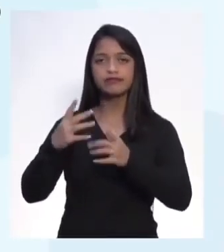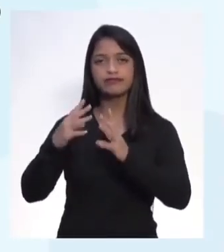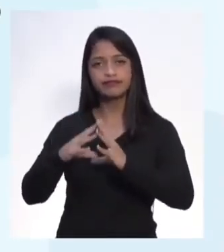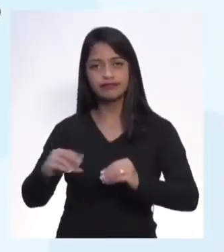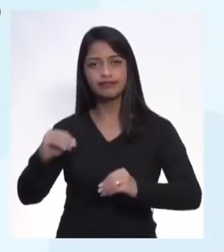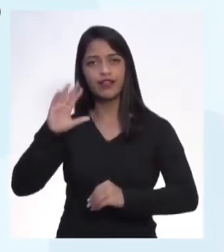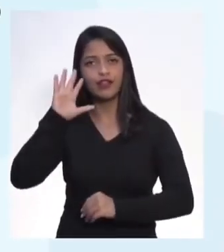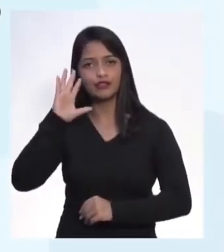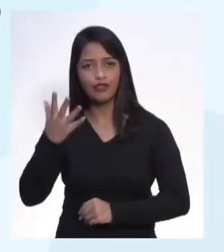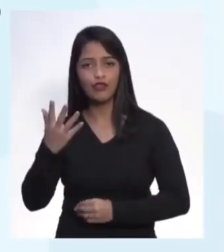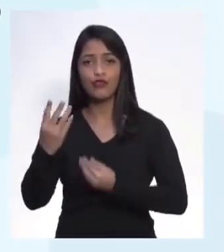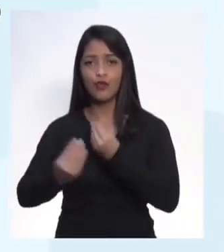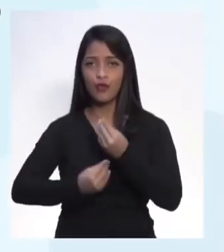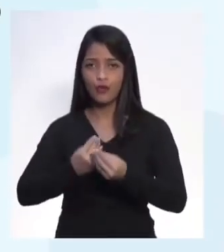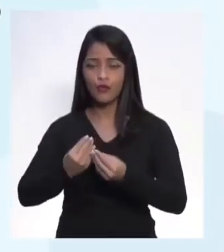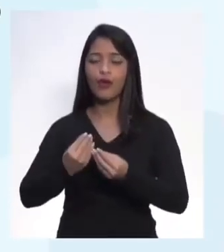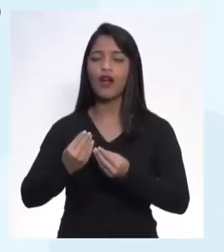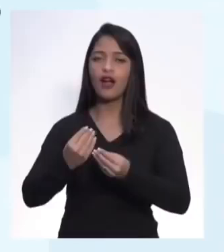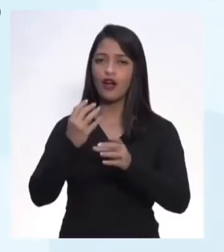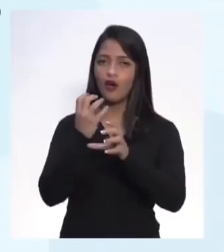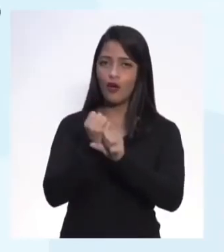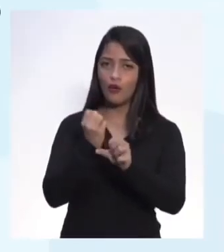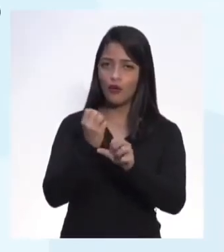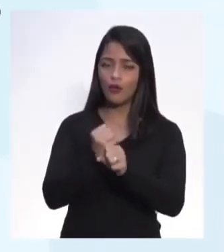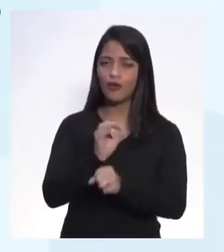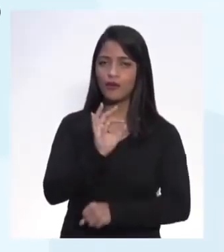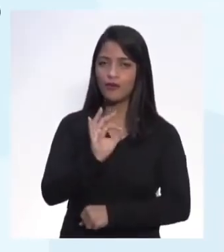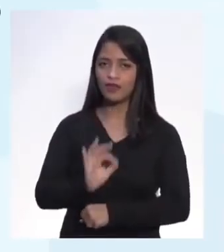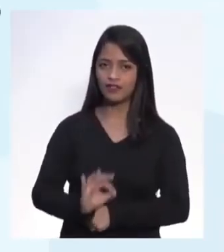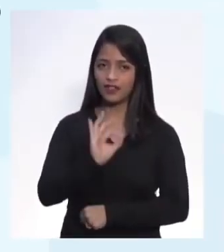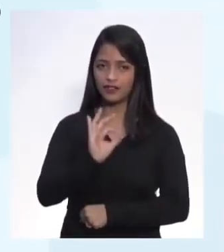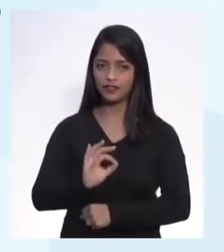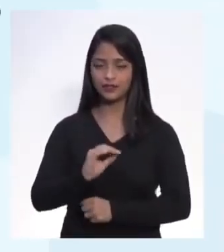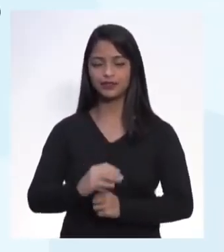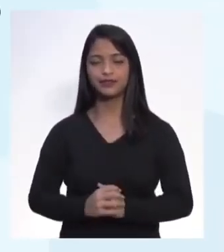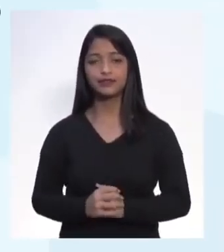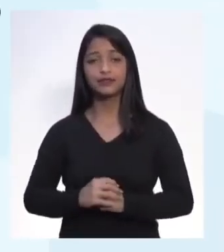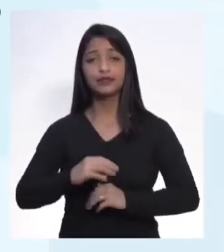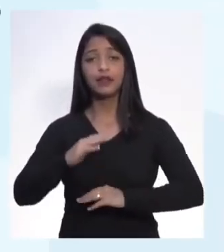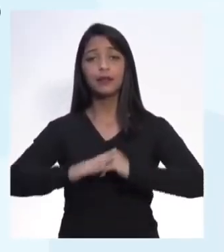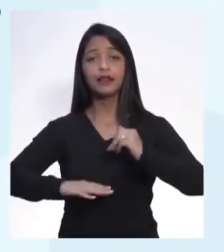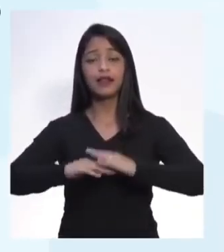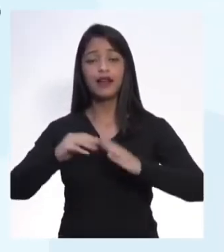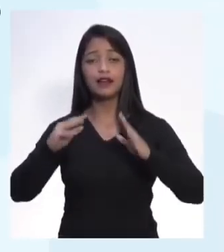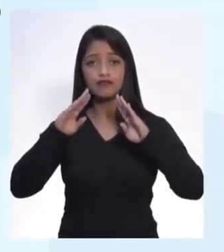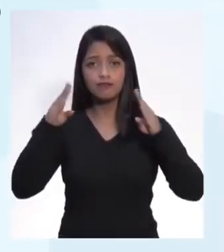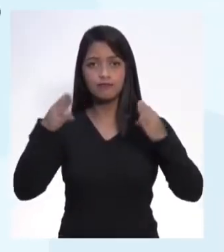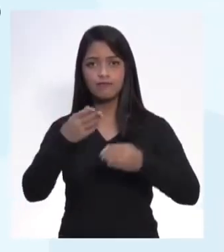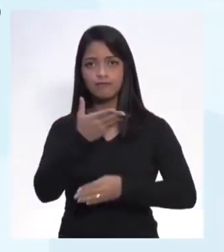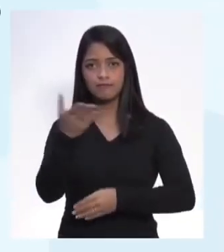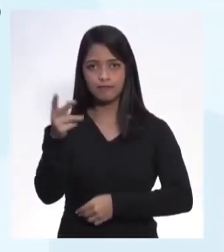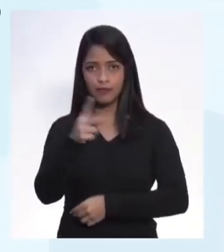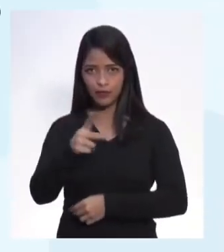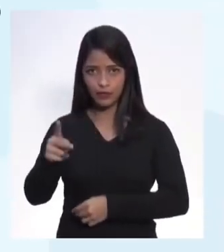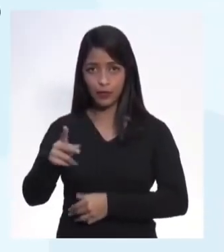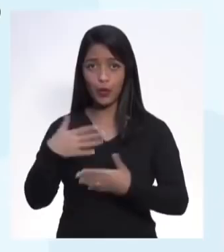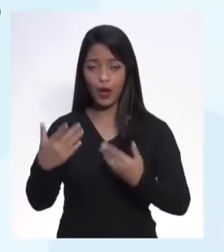problema envolvendo cálculos com porcentagem. A habilidade para os professores que nos acompanham é